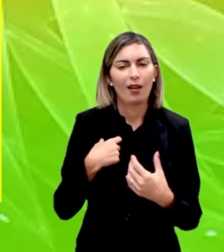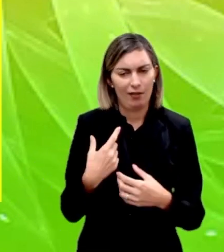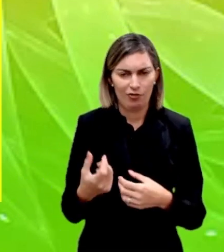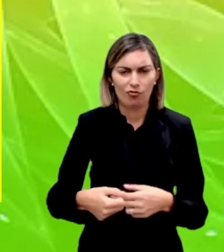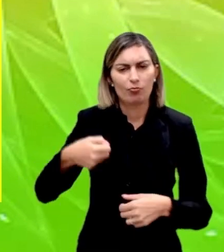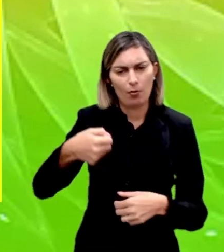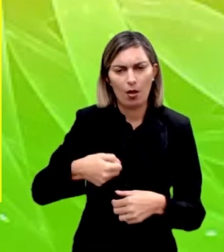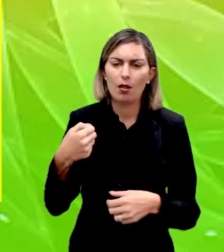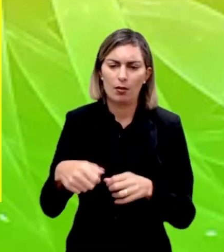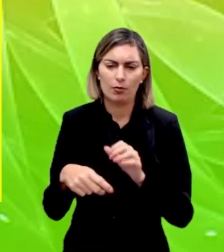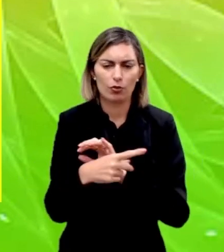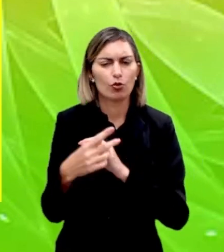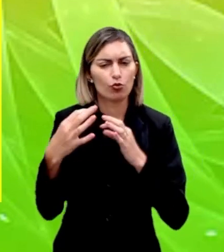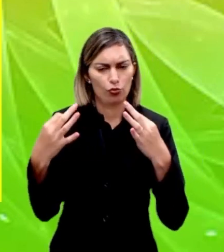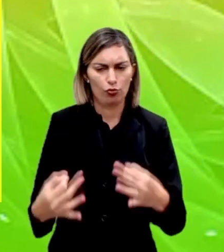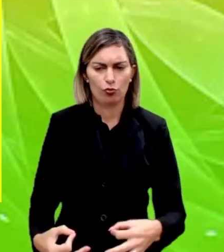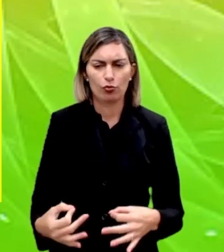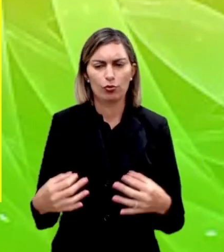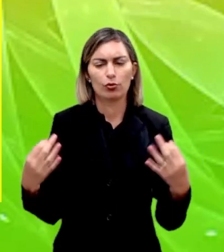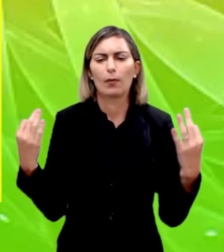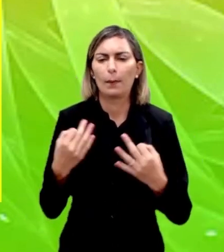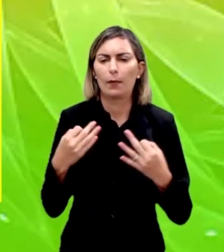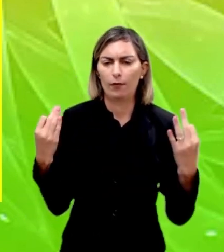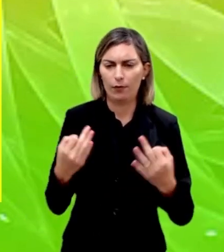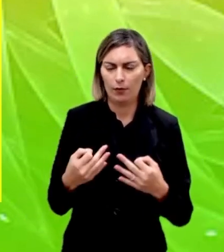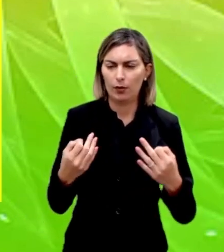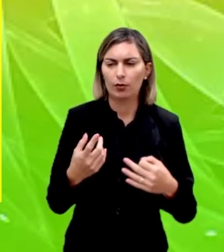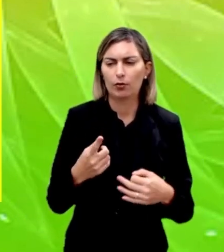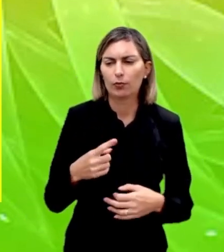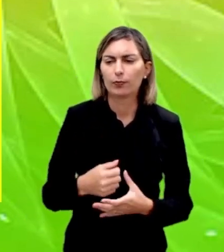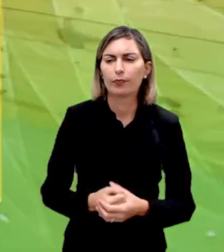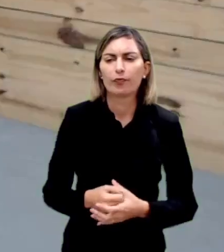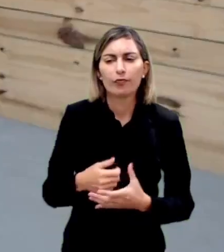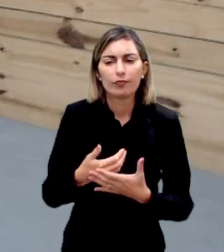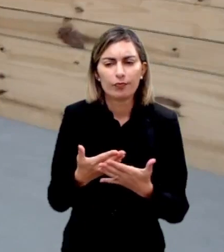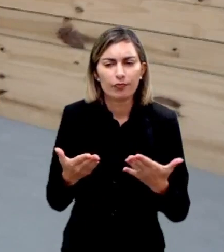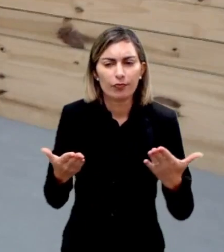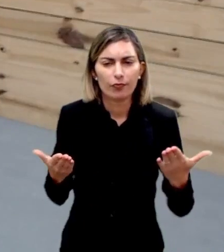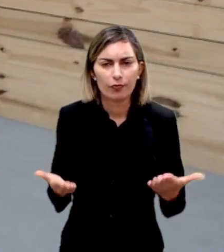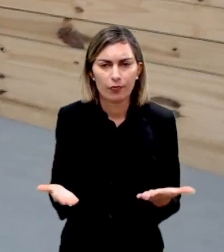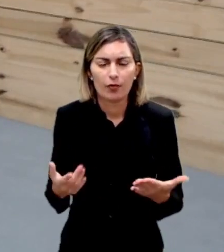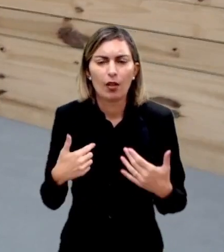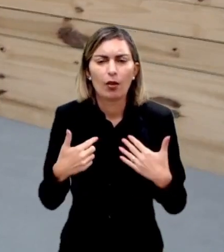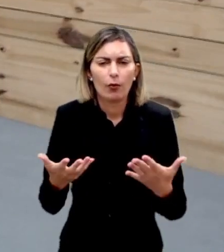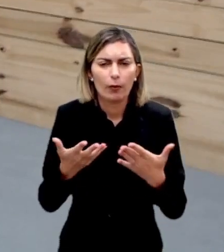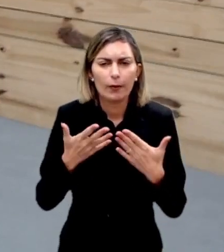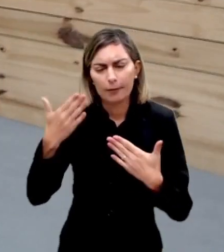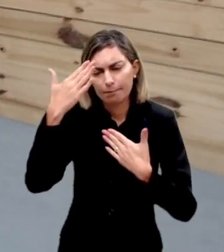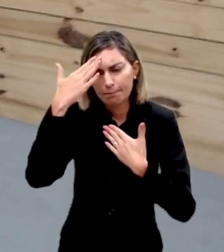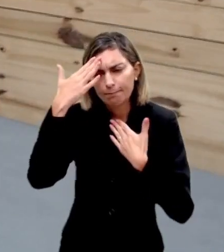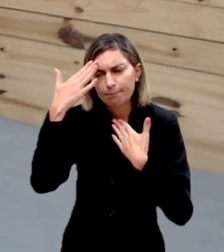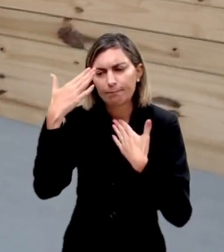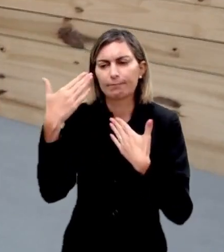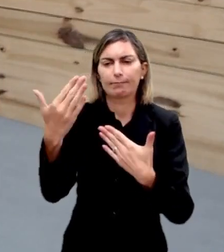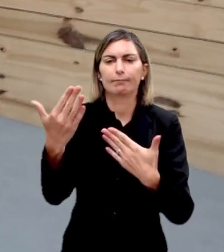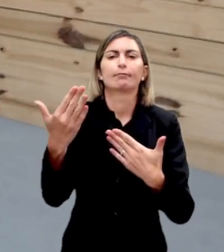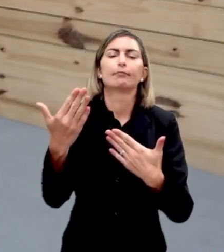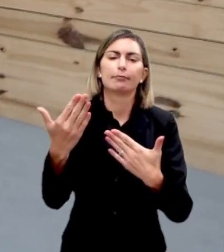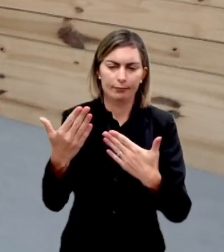acho algo justo e perfeito. Gente, eu queria agradecer aqui